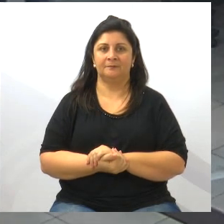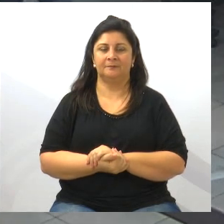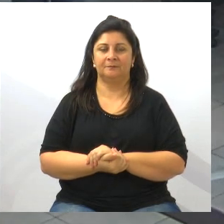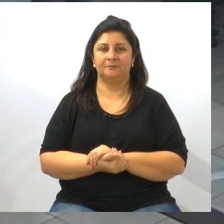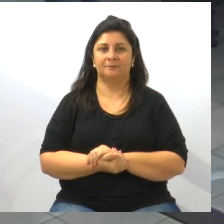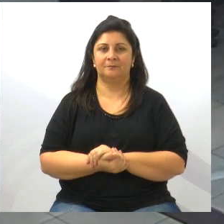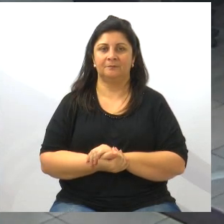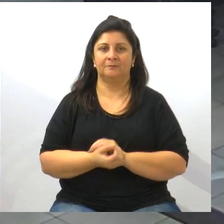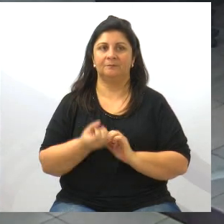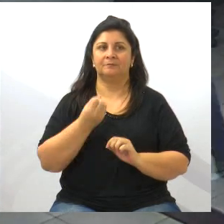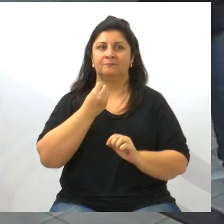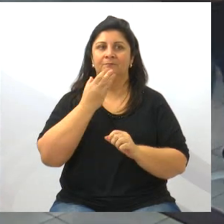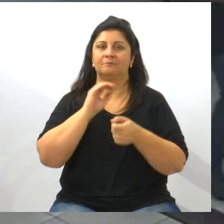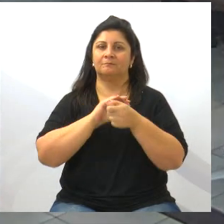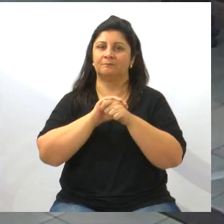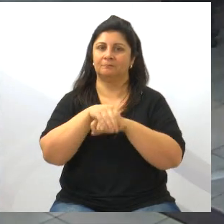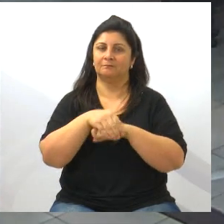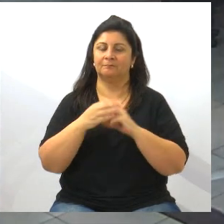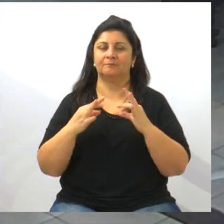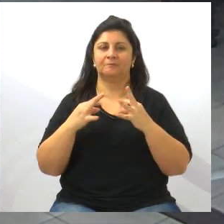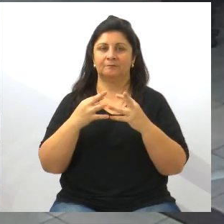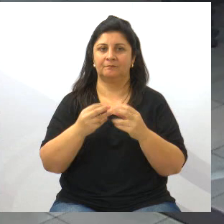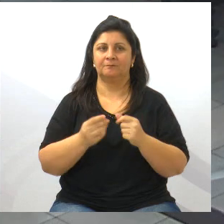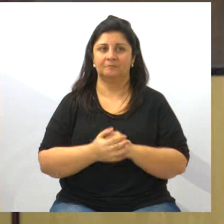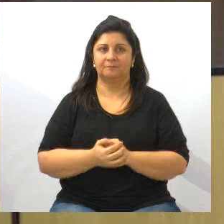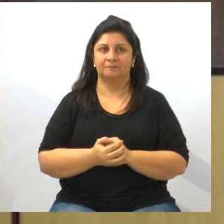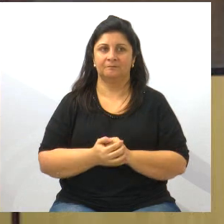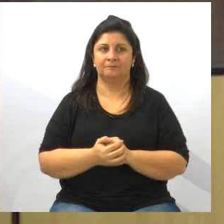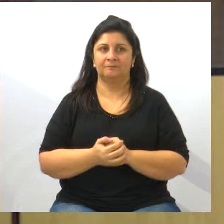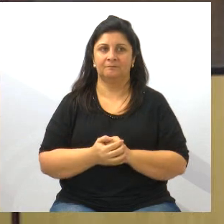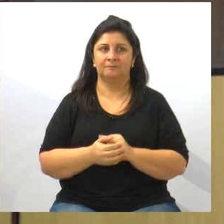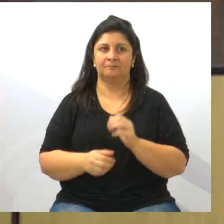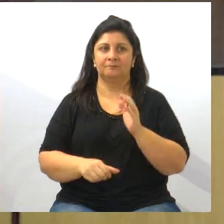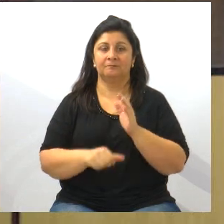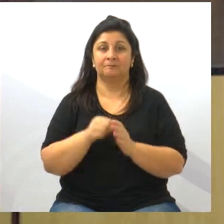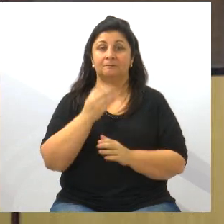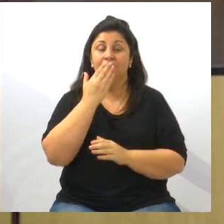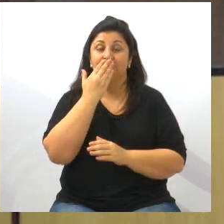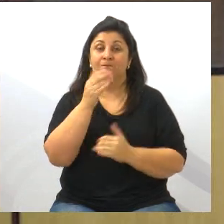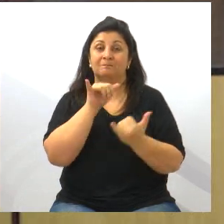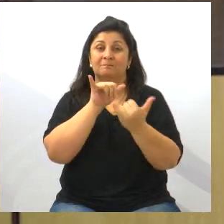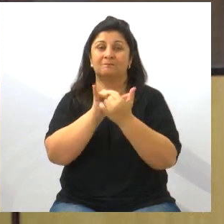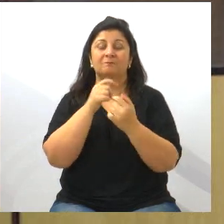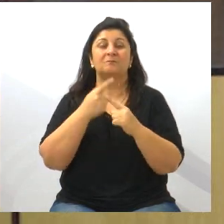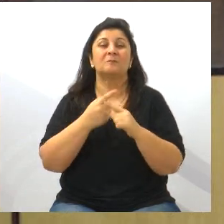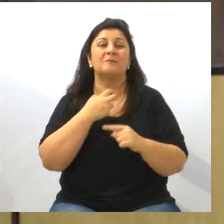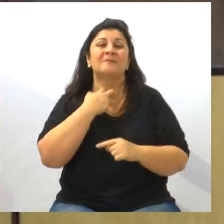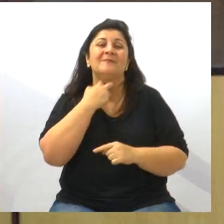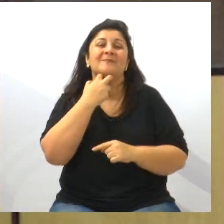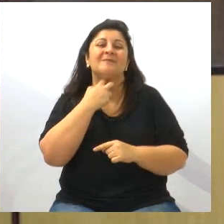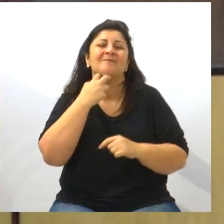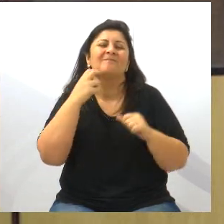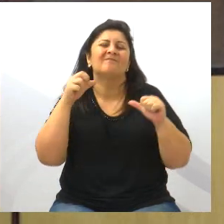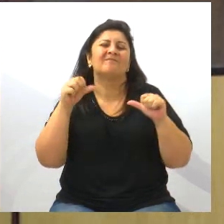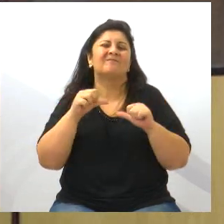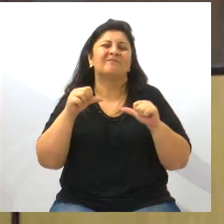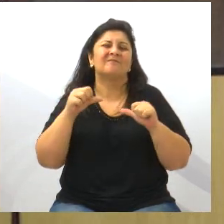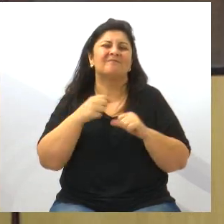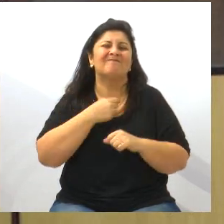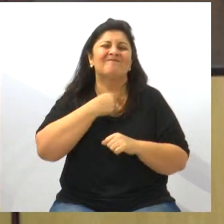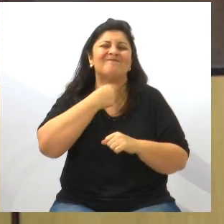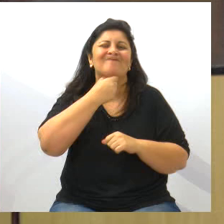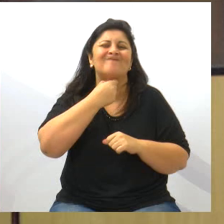Boa noite a todos. Eu peço primeiramente perdão porque eu estou meio rouco, a minha garganta não está muito